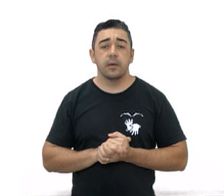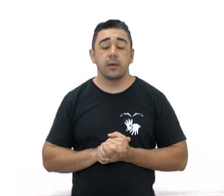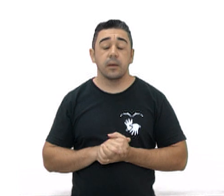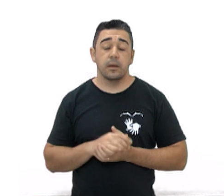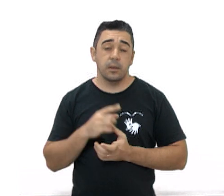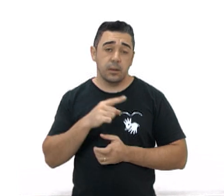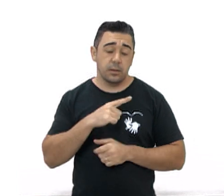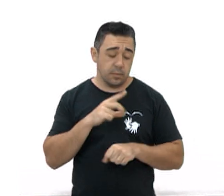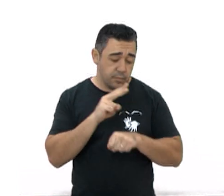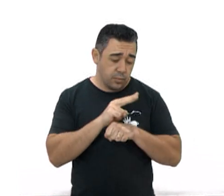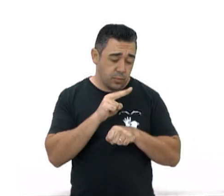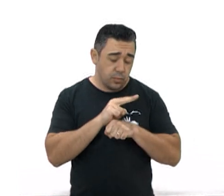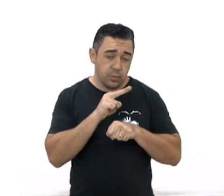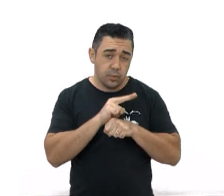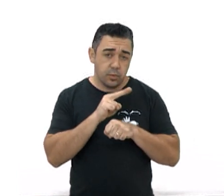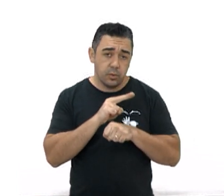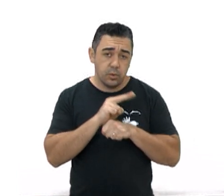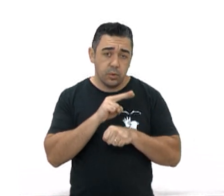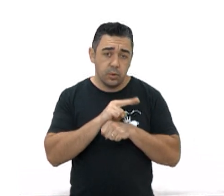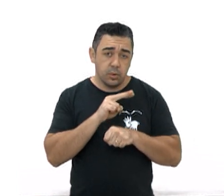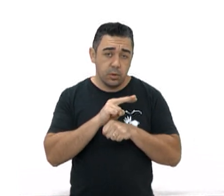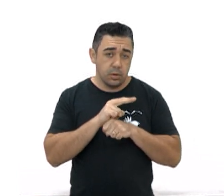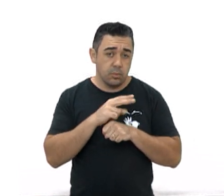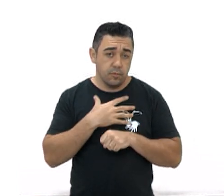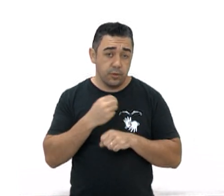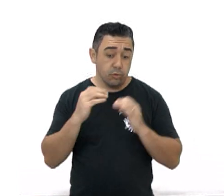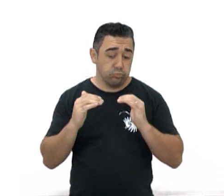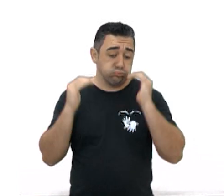filho foi criado como um nobre.